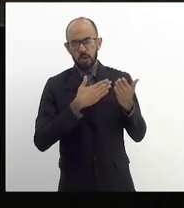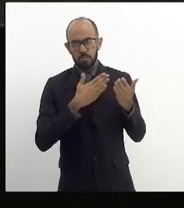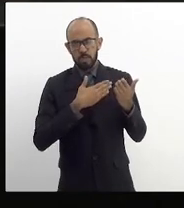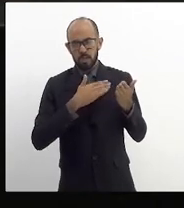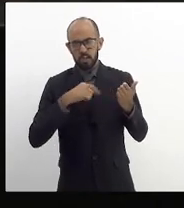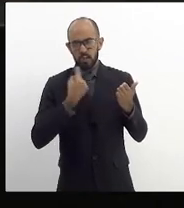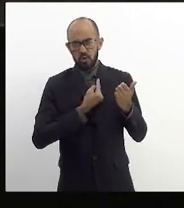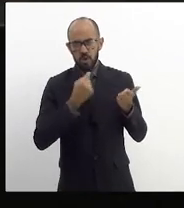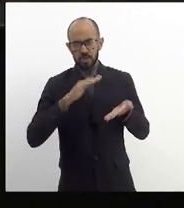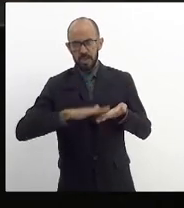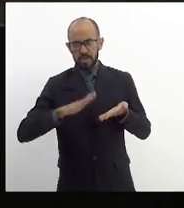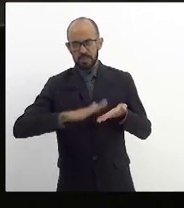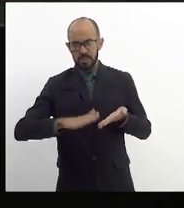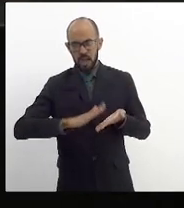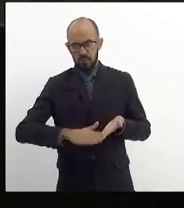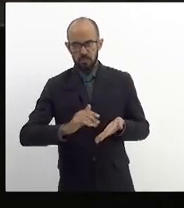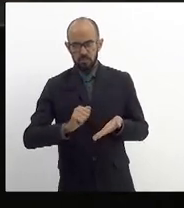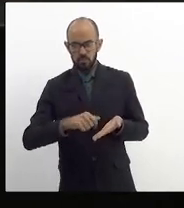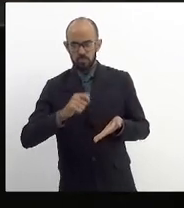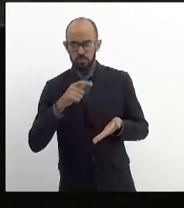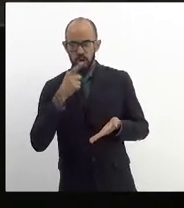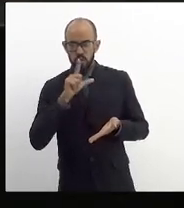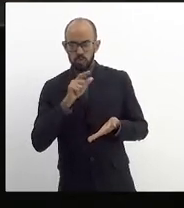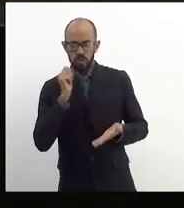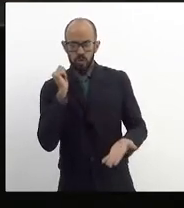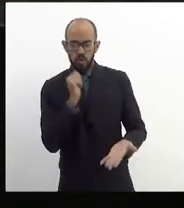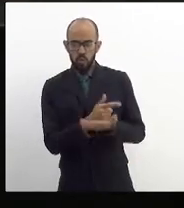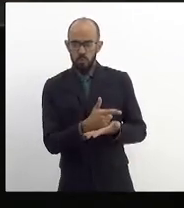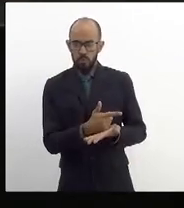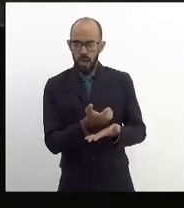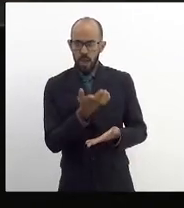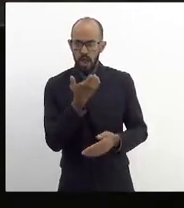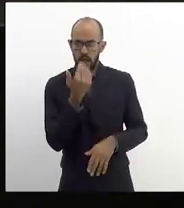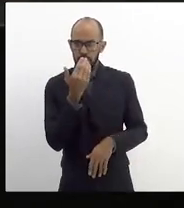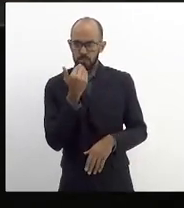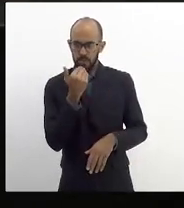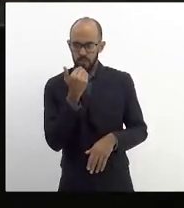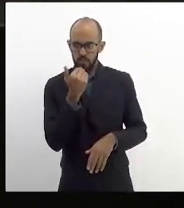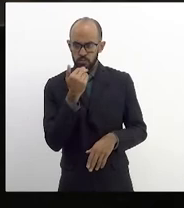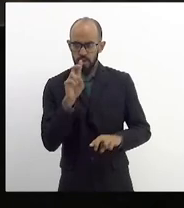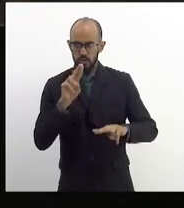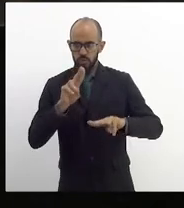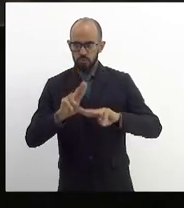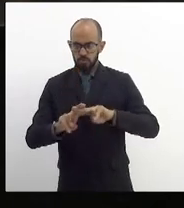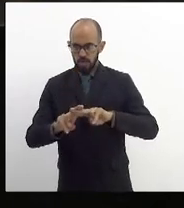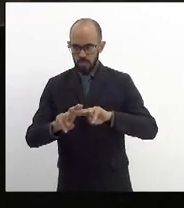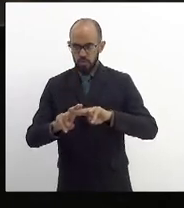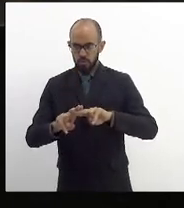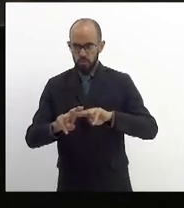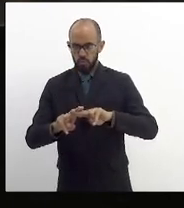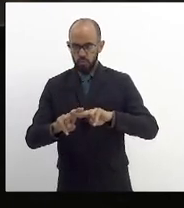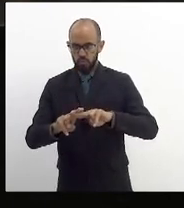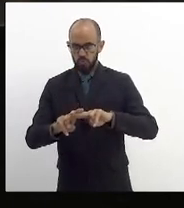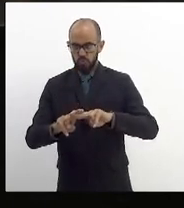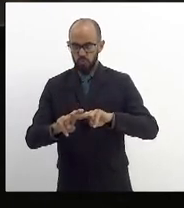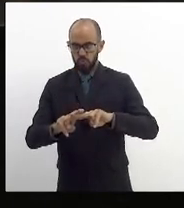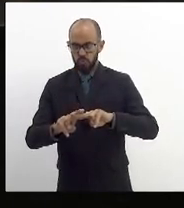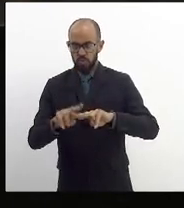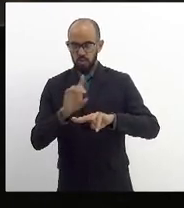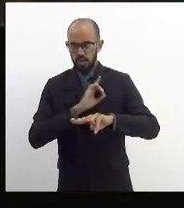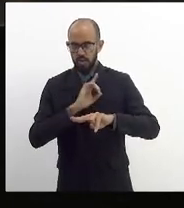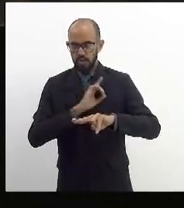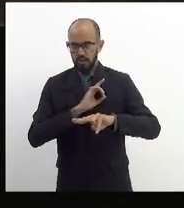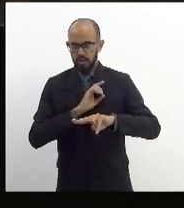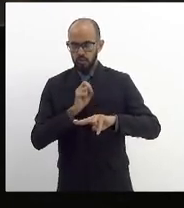gastávamos mais para comprar alimentação para os presos que estavam em delegacia